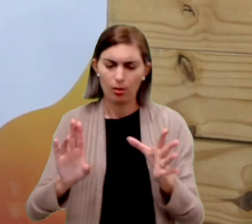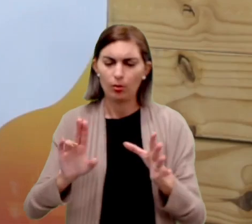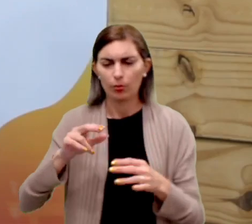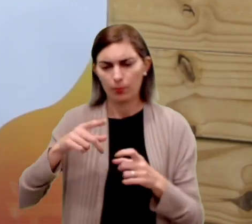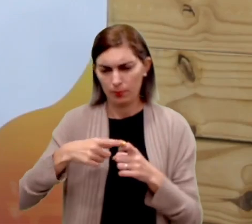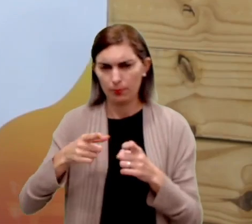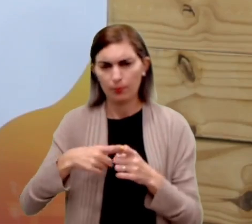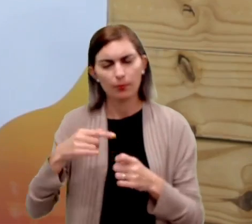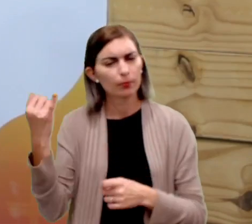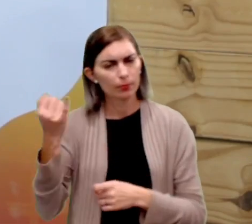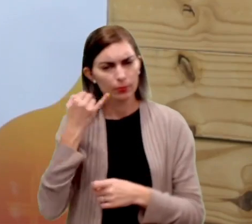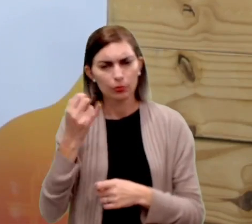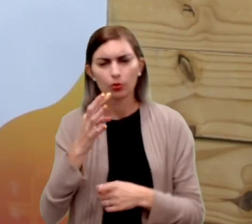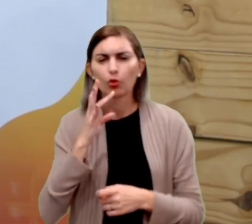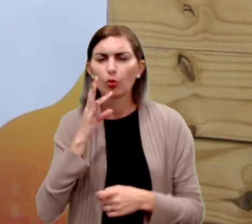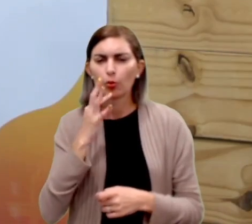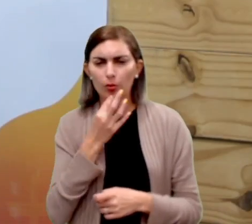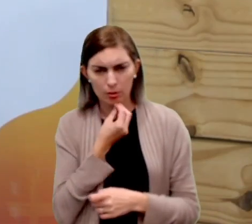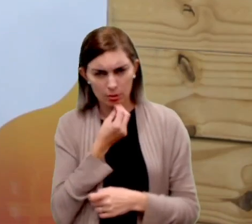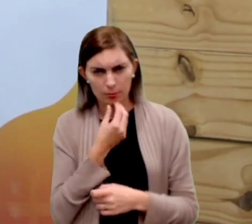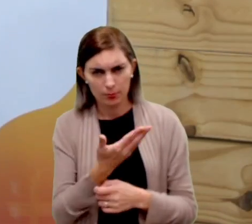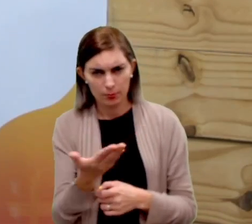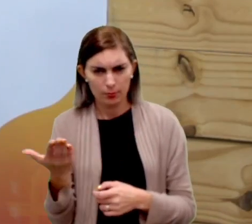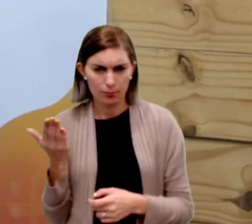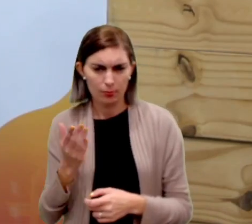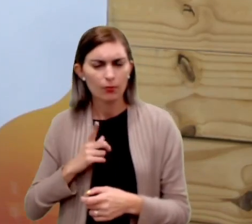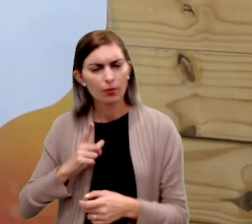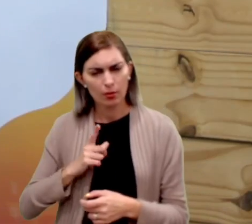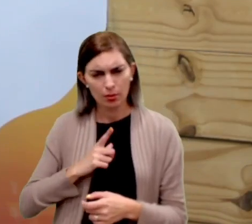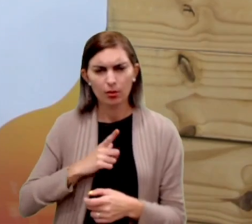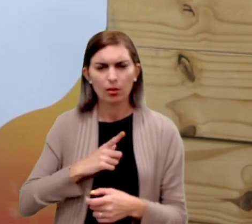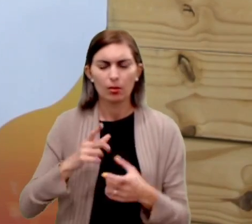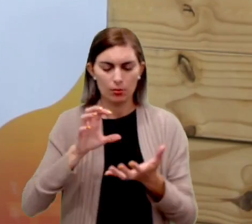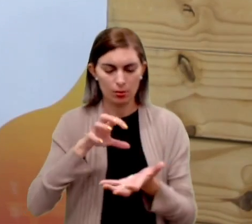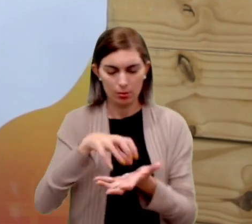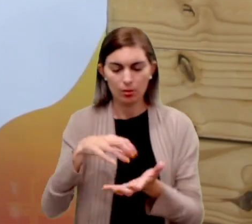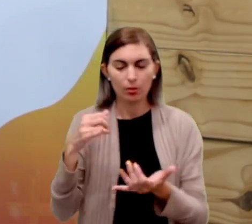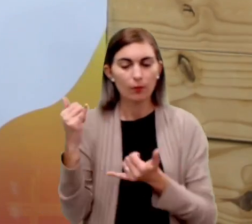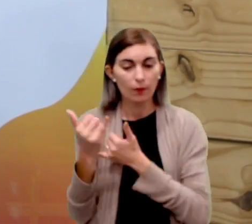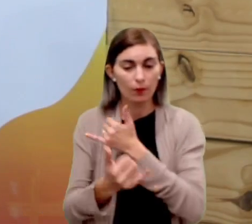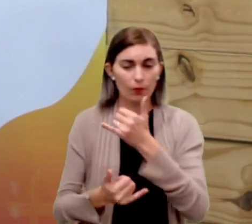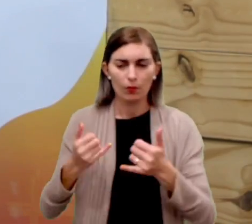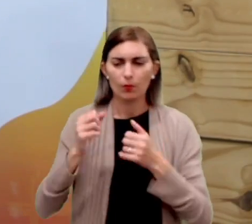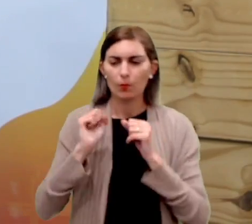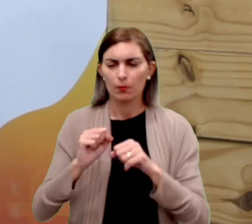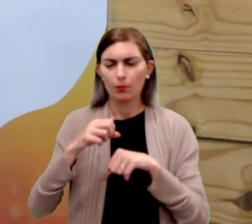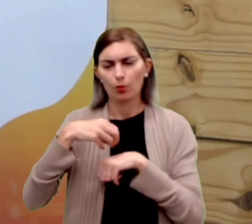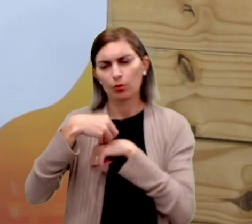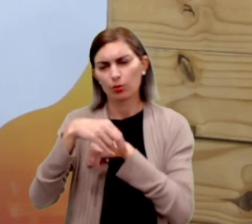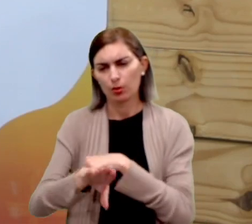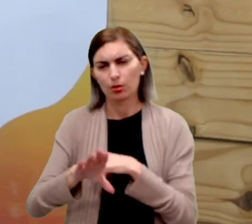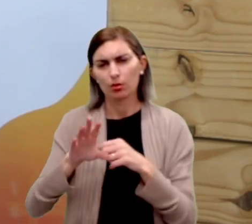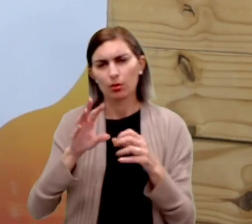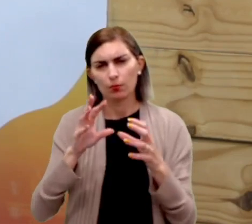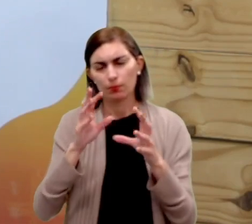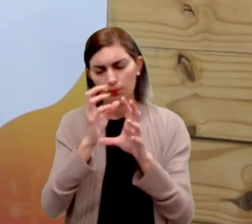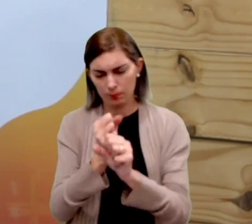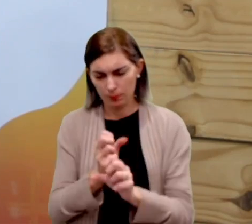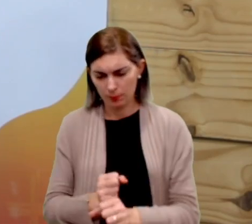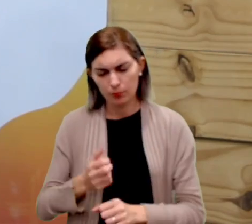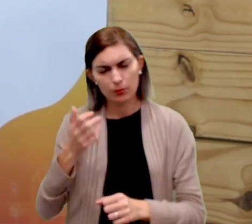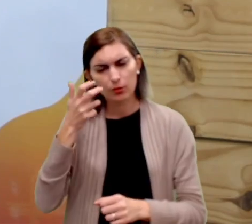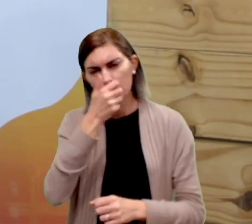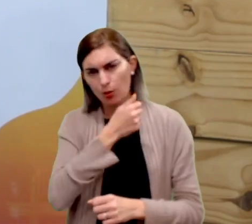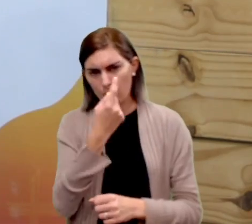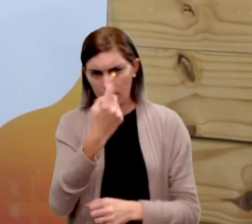importante que a gente tenha esse conhecimento, tá? Que existe esse centro de informação que pode trazer esses dados que vão salvar uma